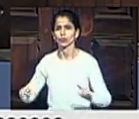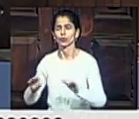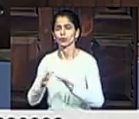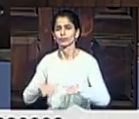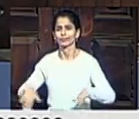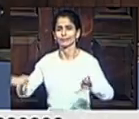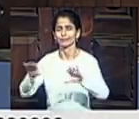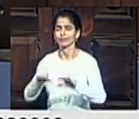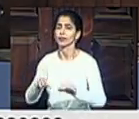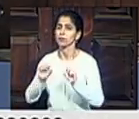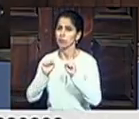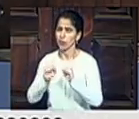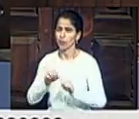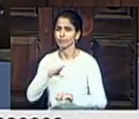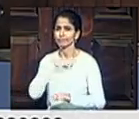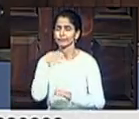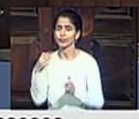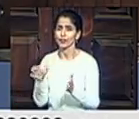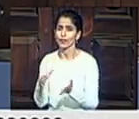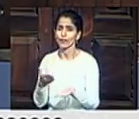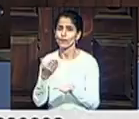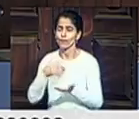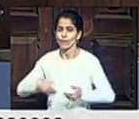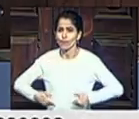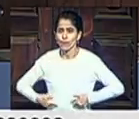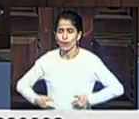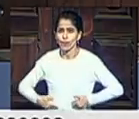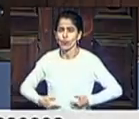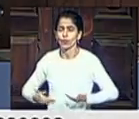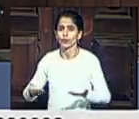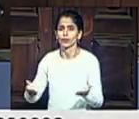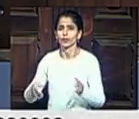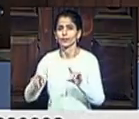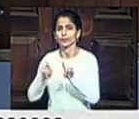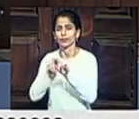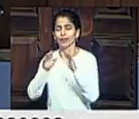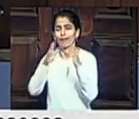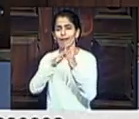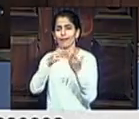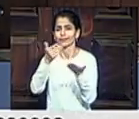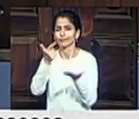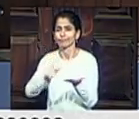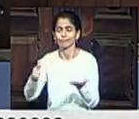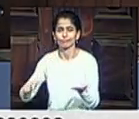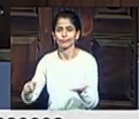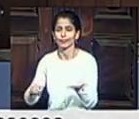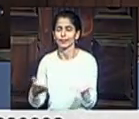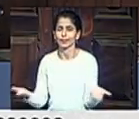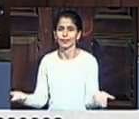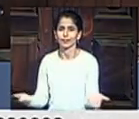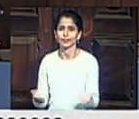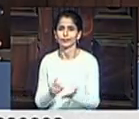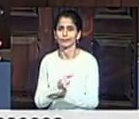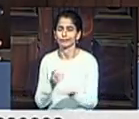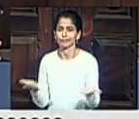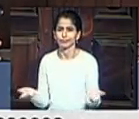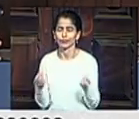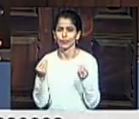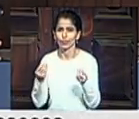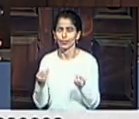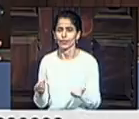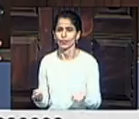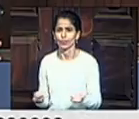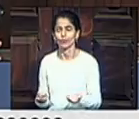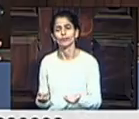de fome. A população não vai ter aonde morar. E isso, senhor presidente,